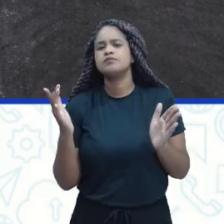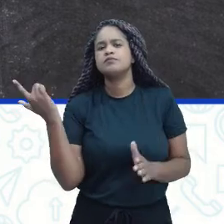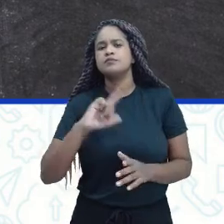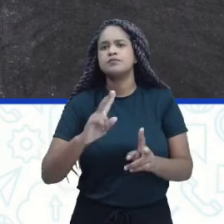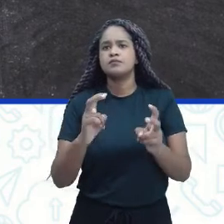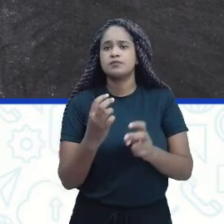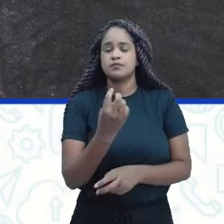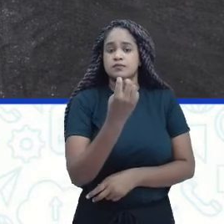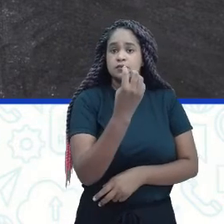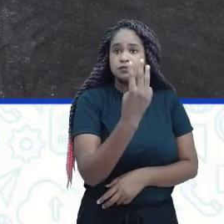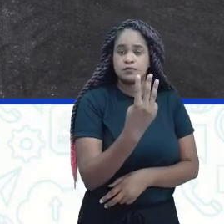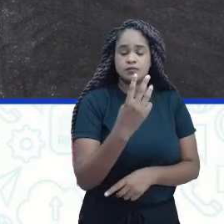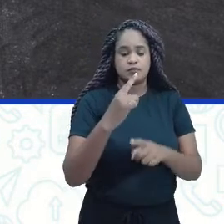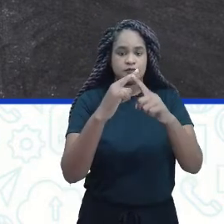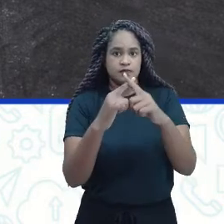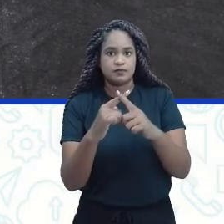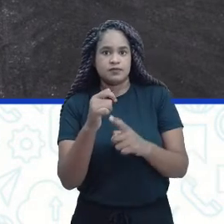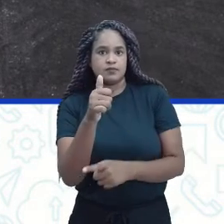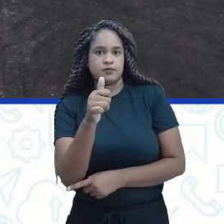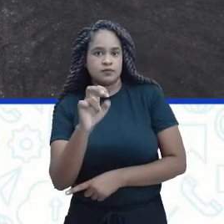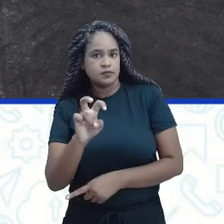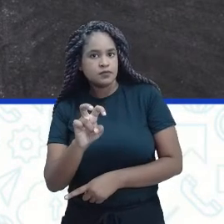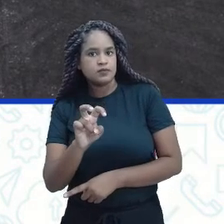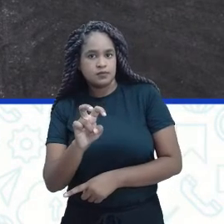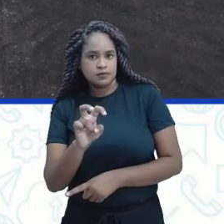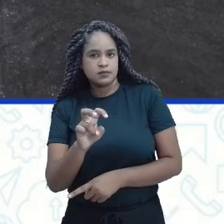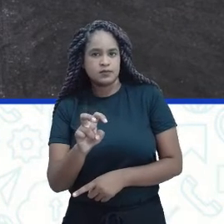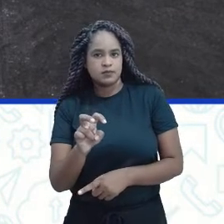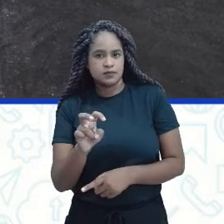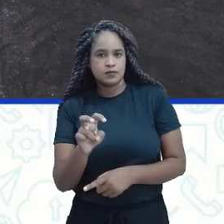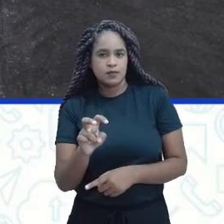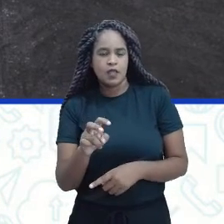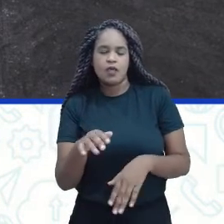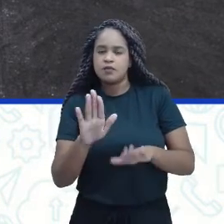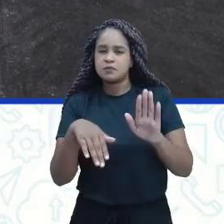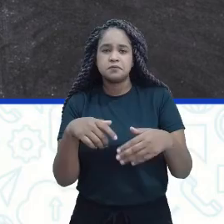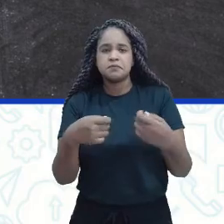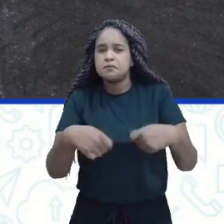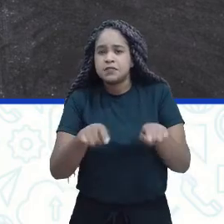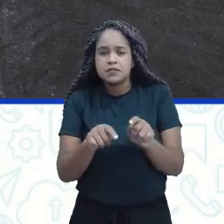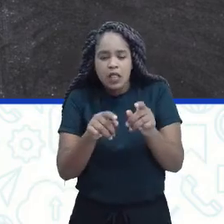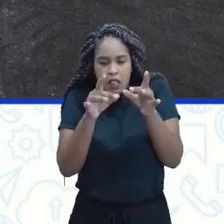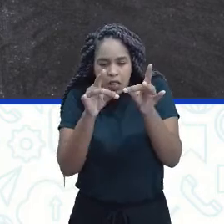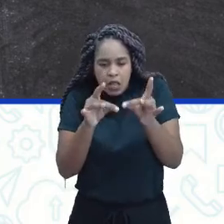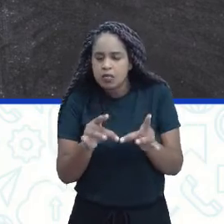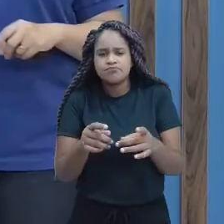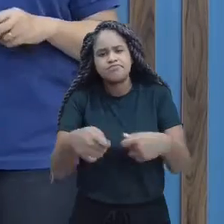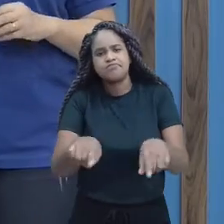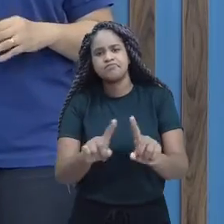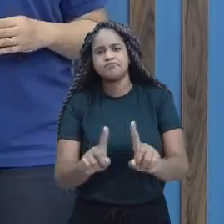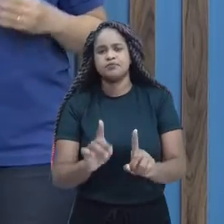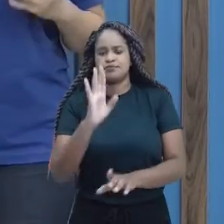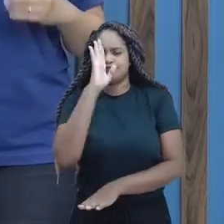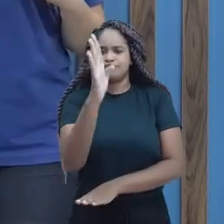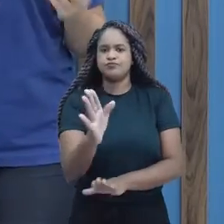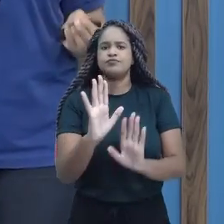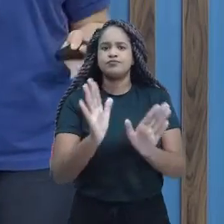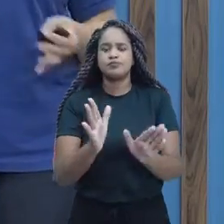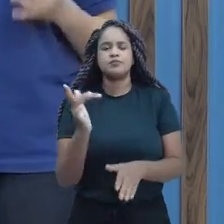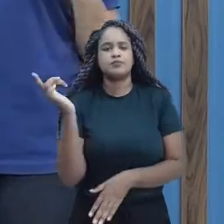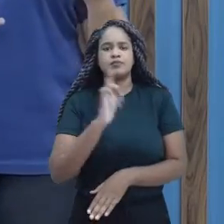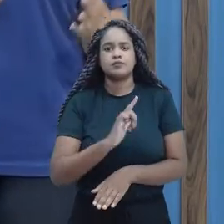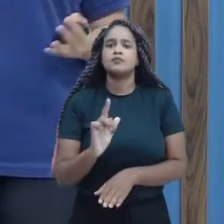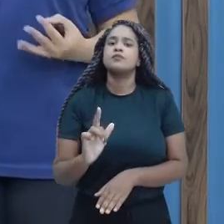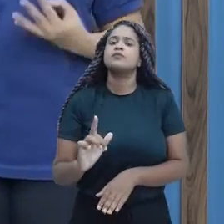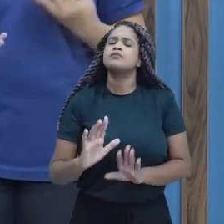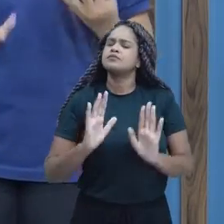15, sem de fato fazer esse processo, né? Sem de fato destrinchar aí esses números, tá certo? Então, a gente já começa a perceber